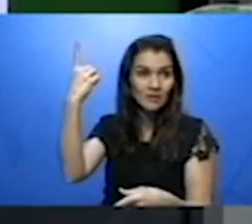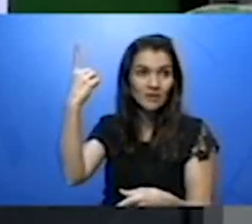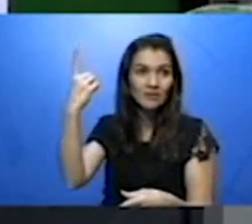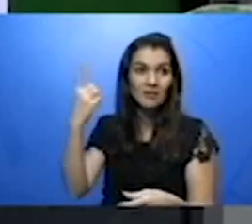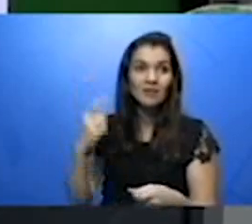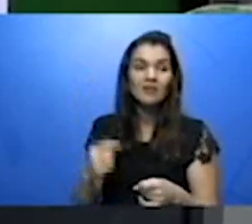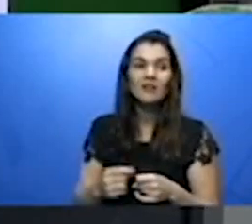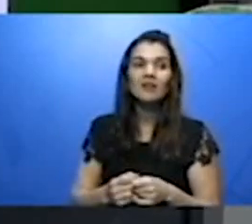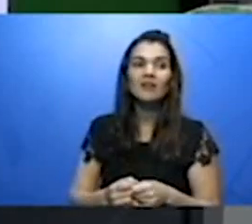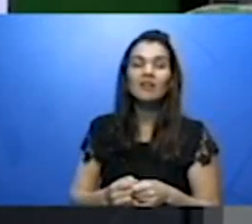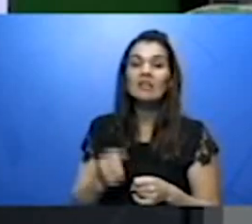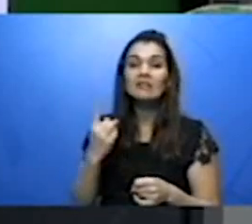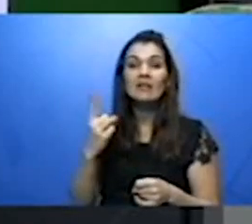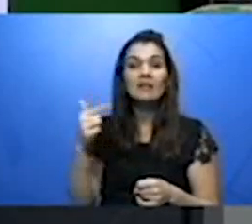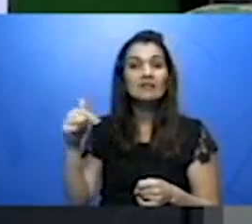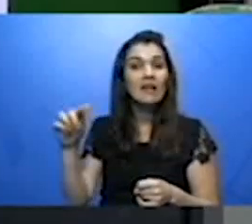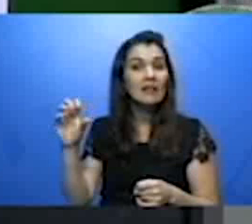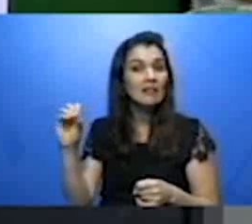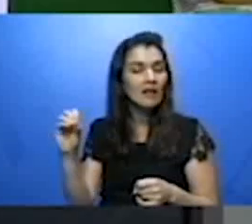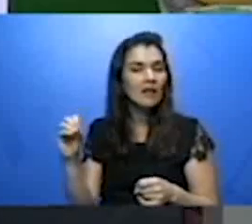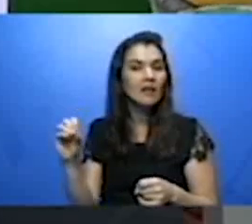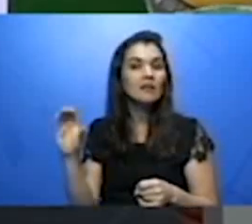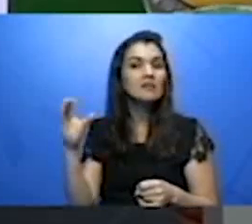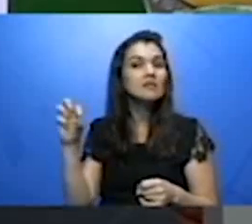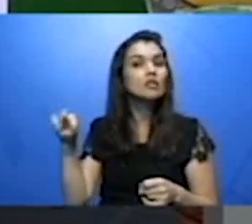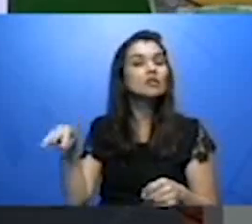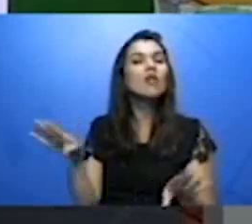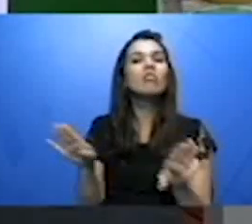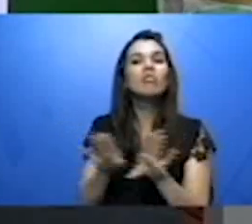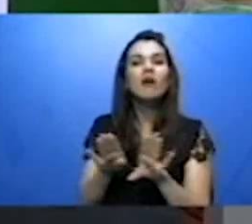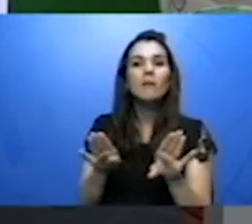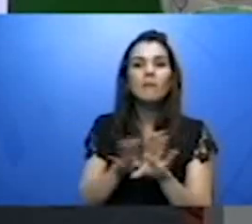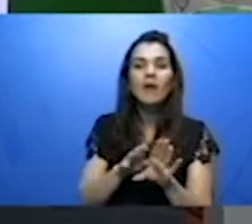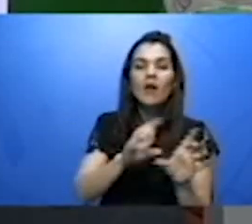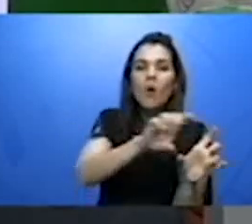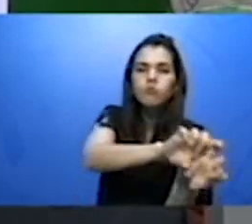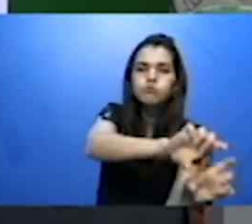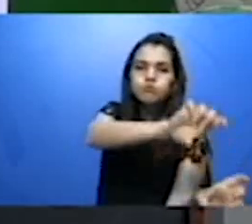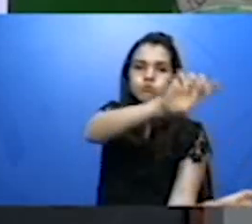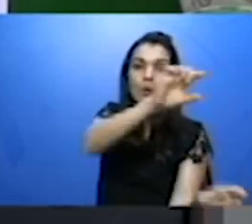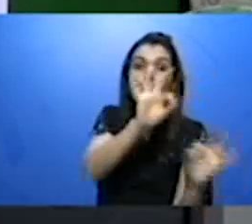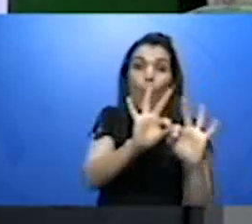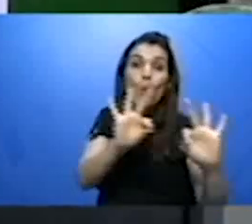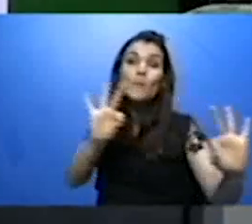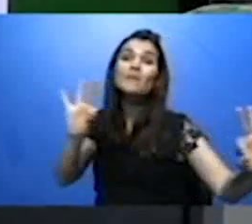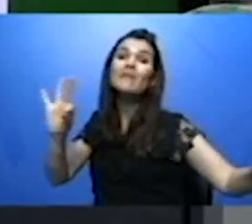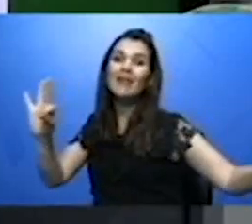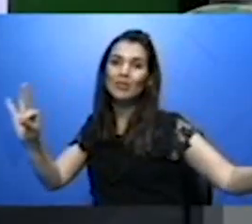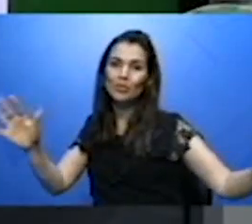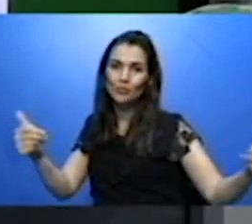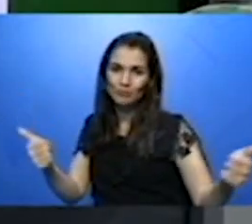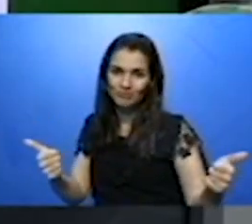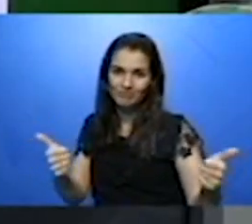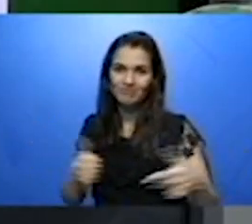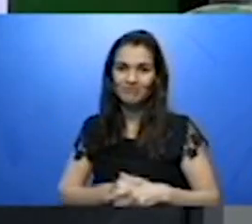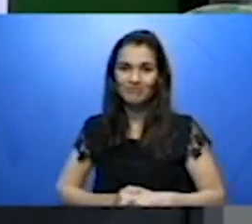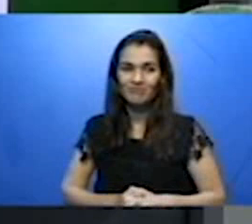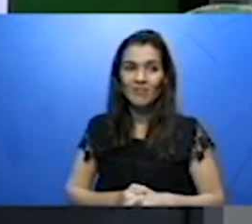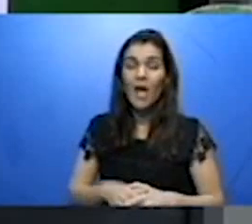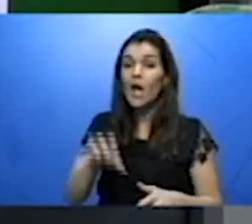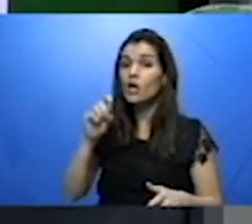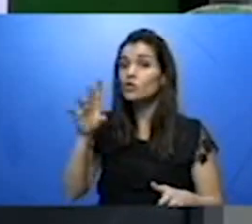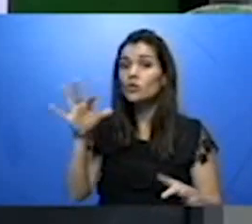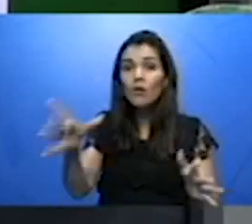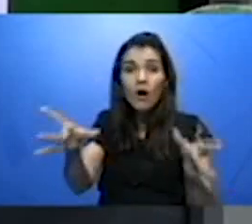e 170 cm também corresponde a uma medida de comprimento é só